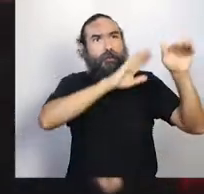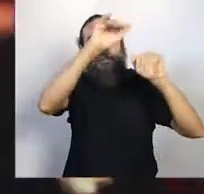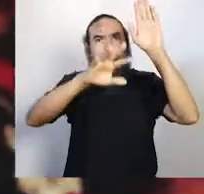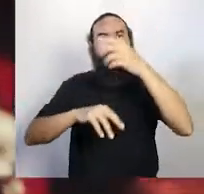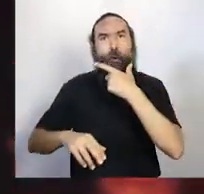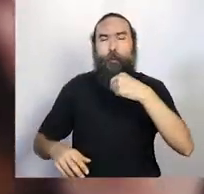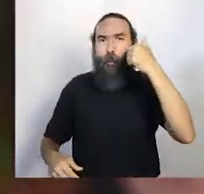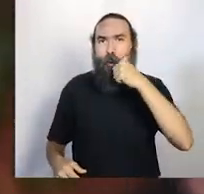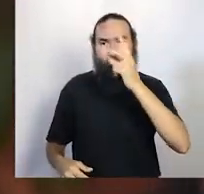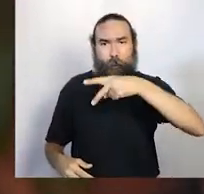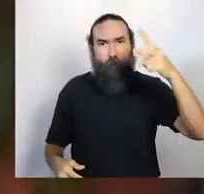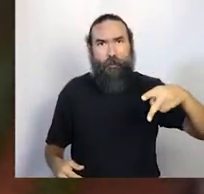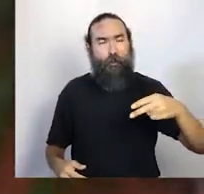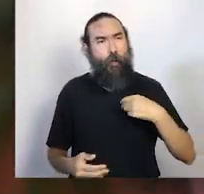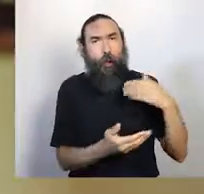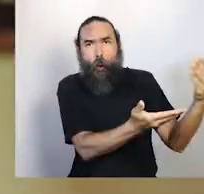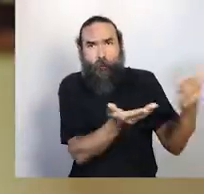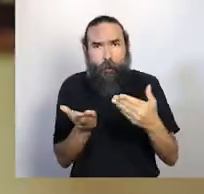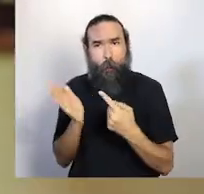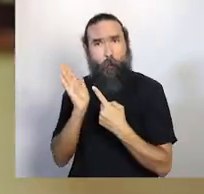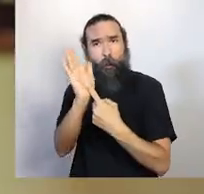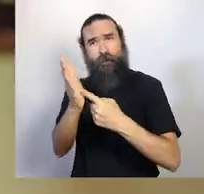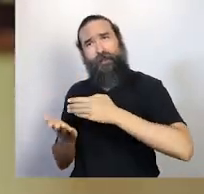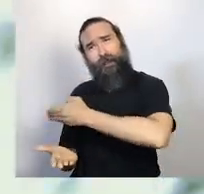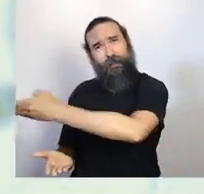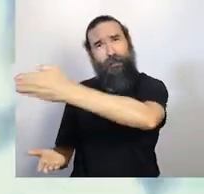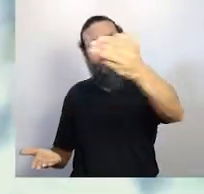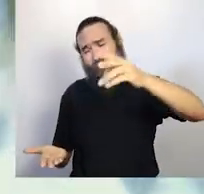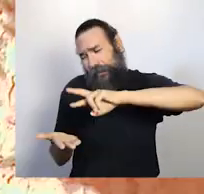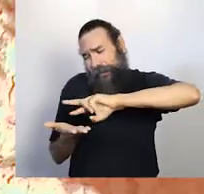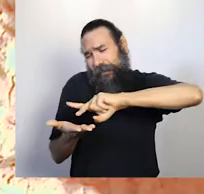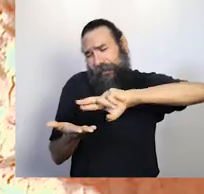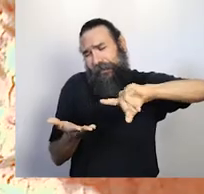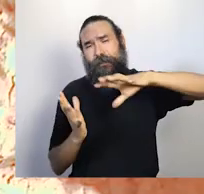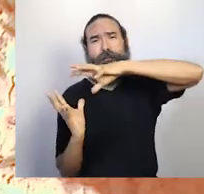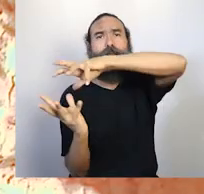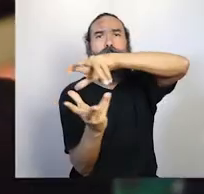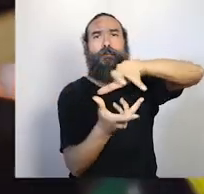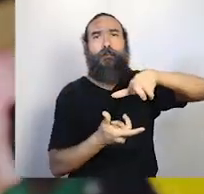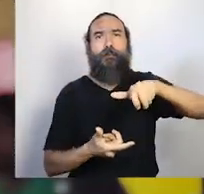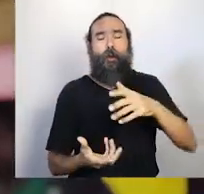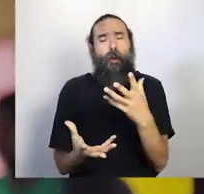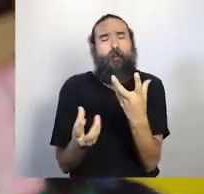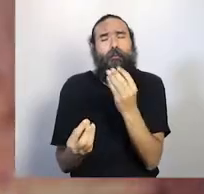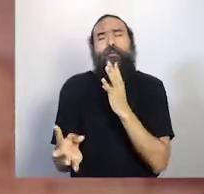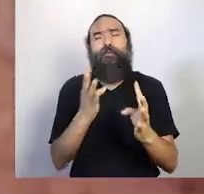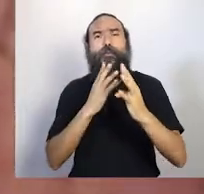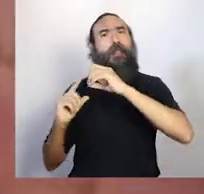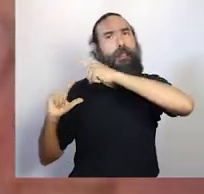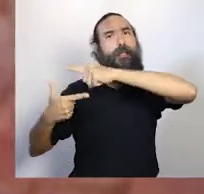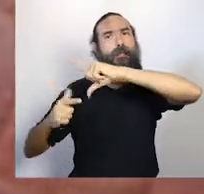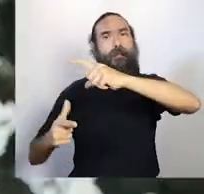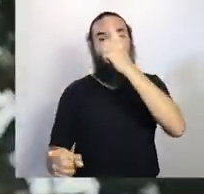Chamei nossos mestres e mestras, convidei cada um para mostrar pro mundo o tanto de coisa que há entre o céu e a terra. Muita